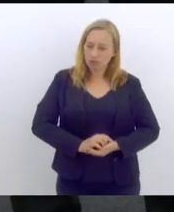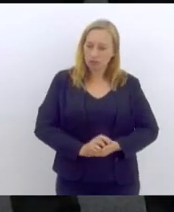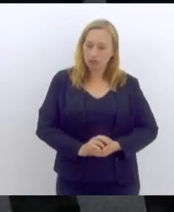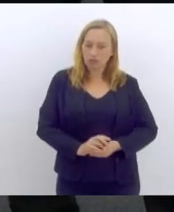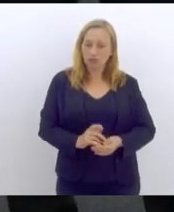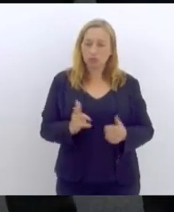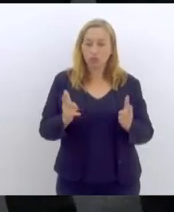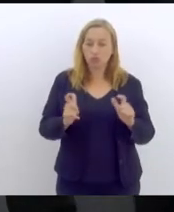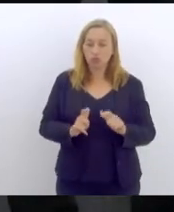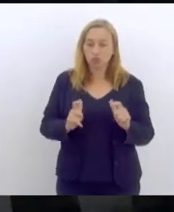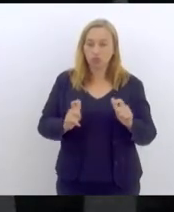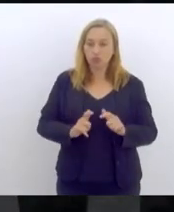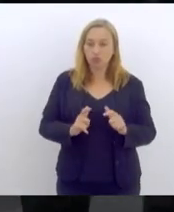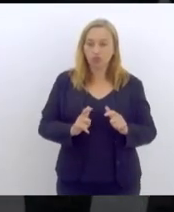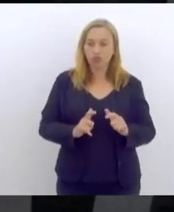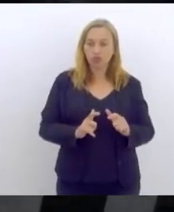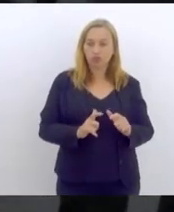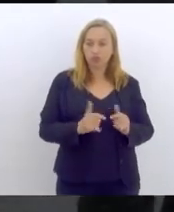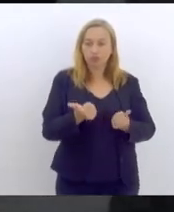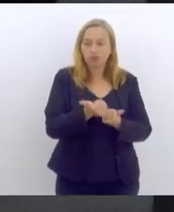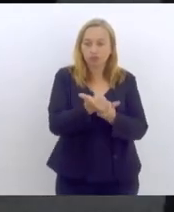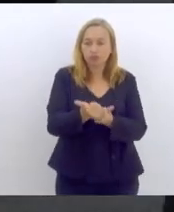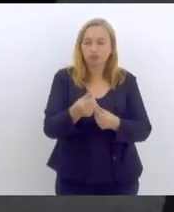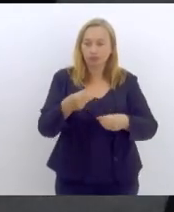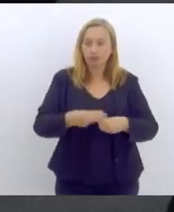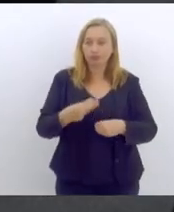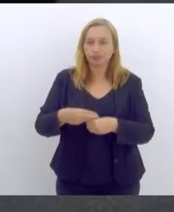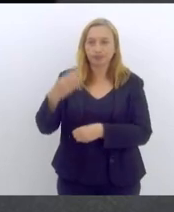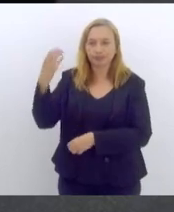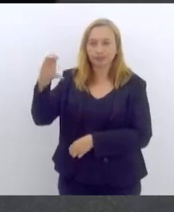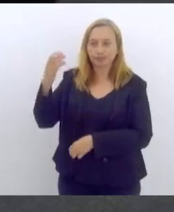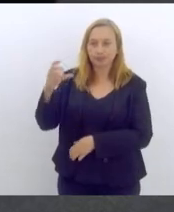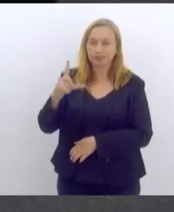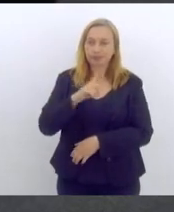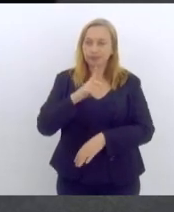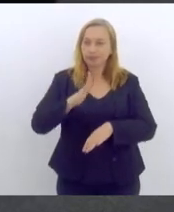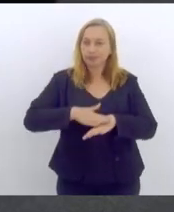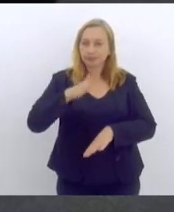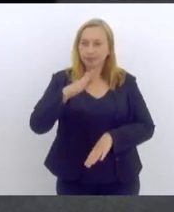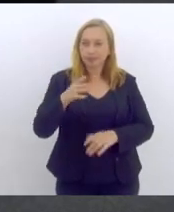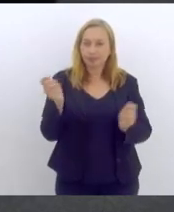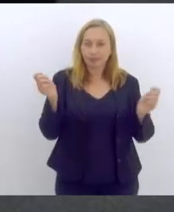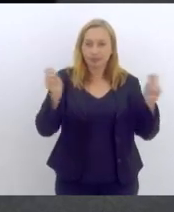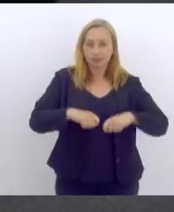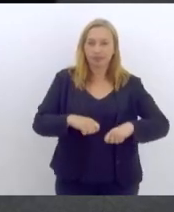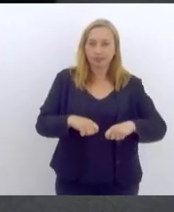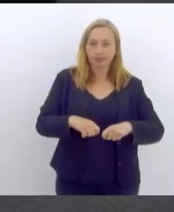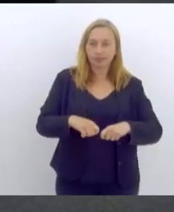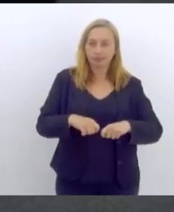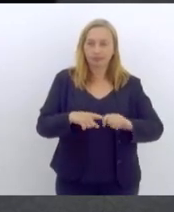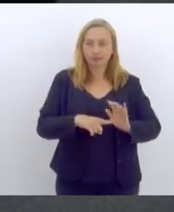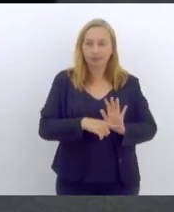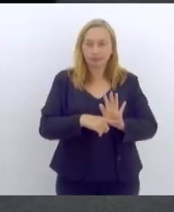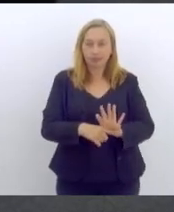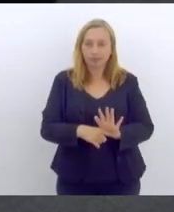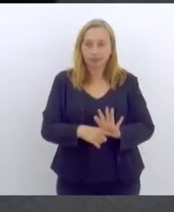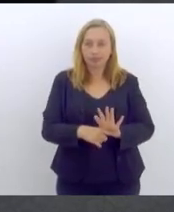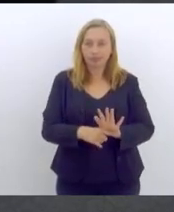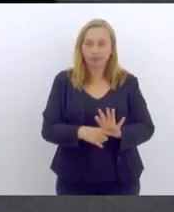onde ele colabora com o município de Niterói no sentido de aumentar a capacidade de atendimento dos